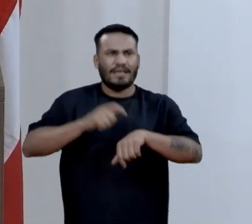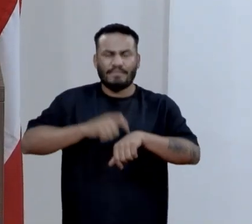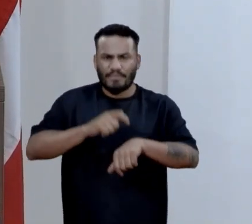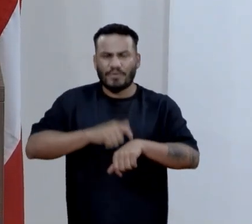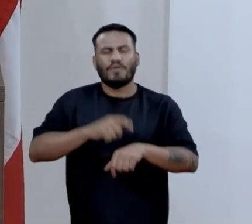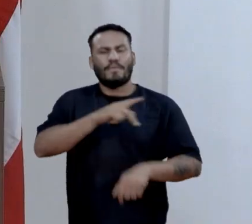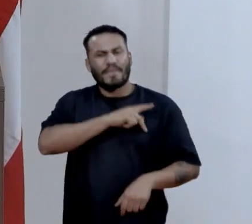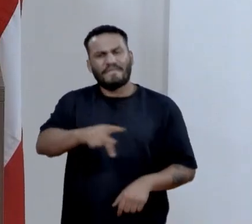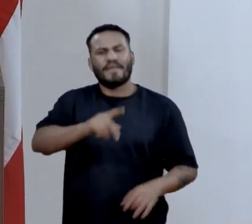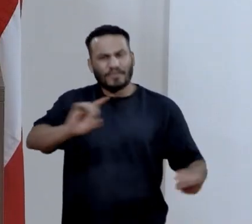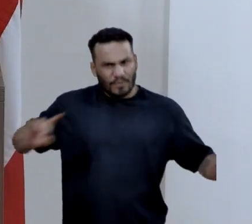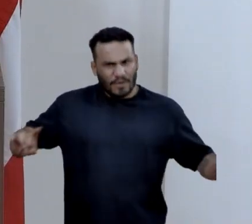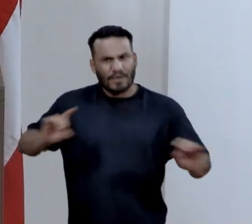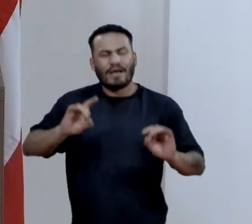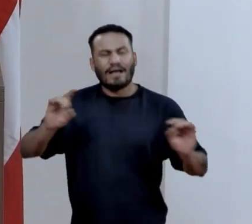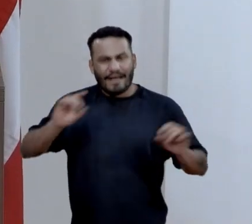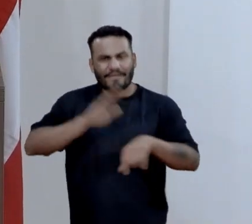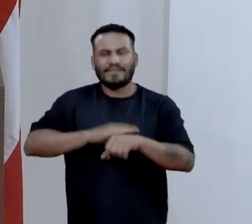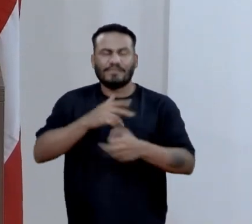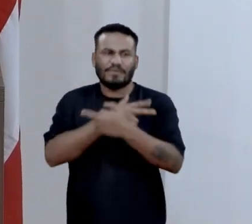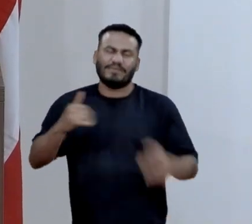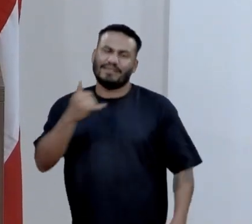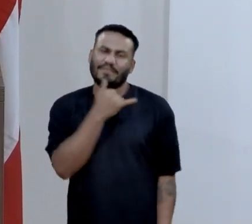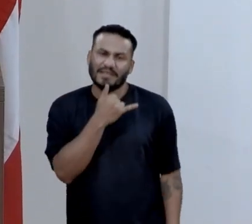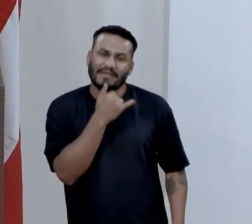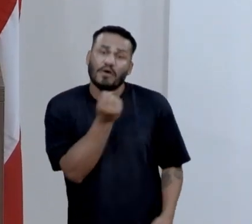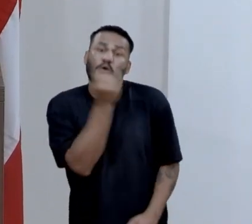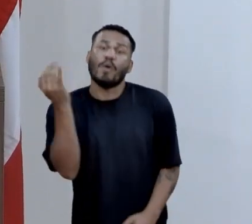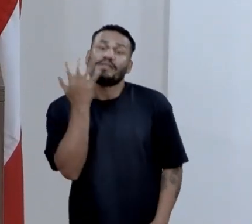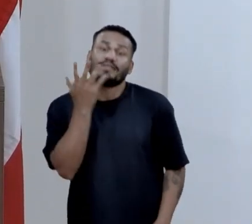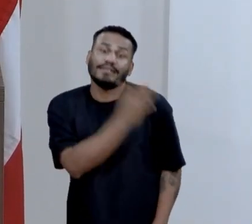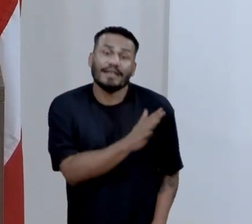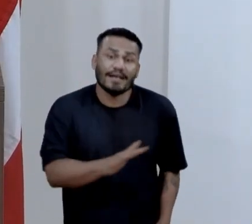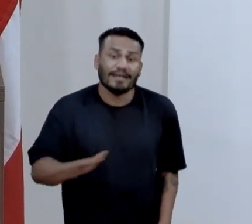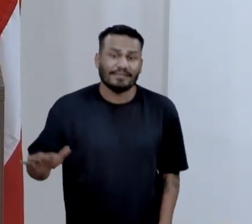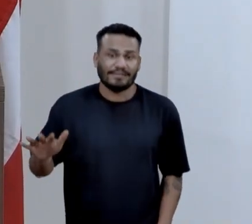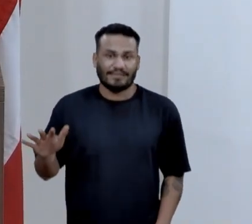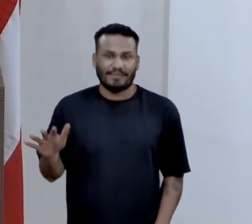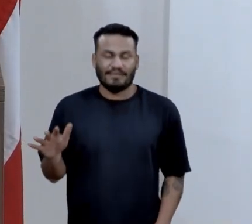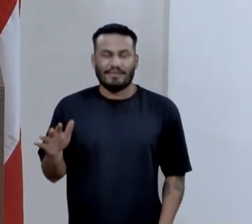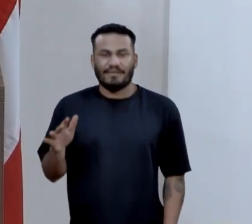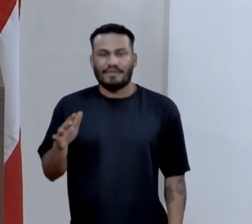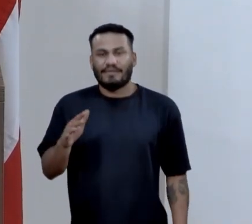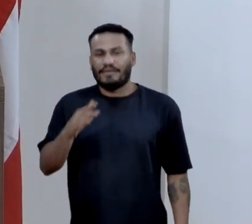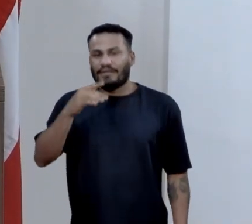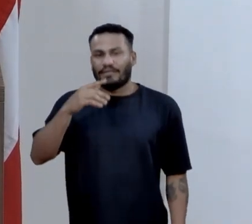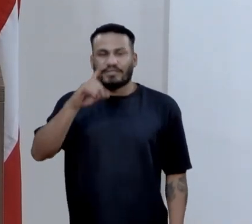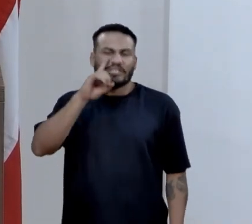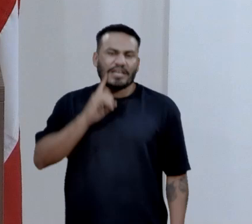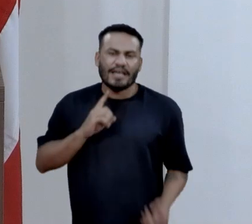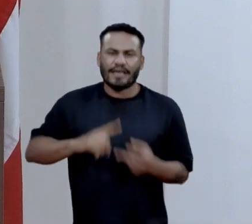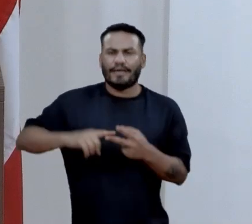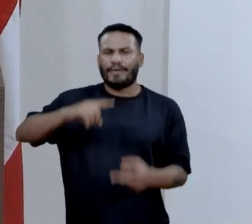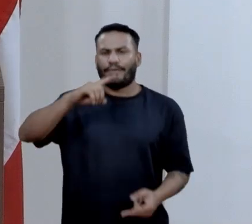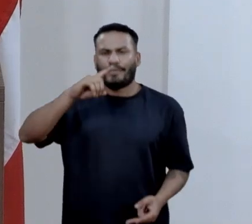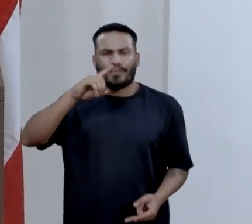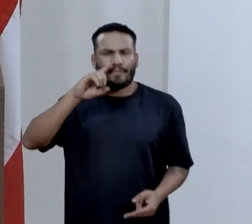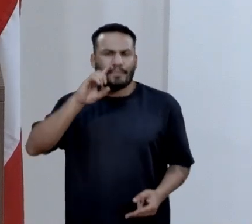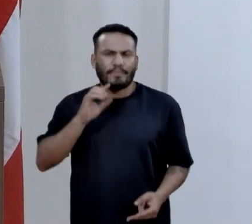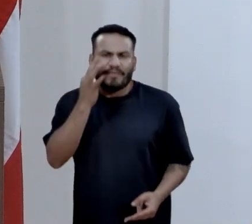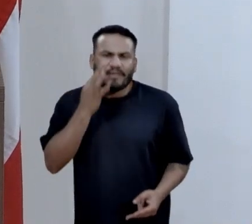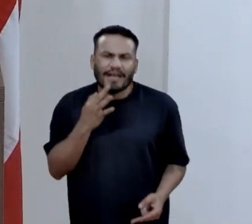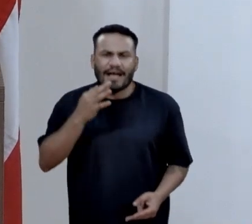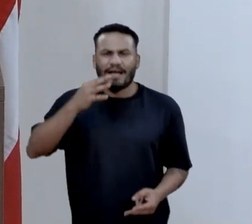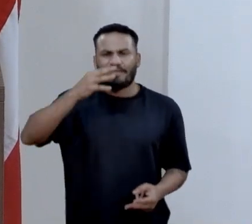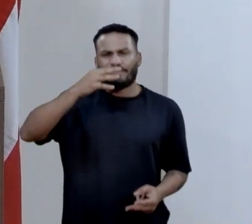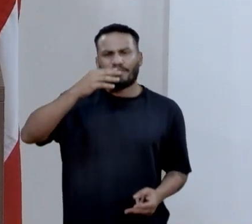realmente trabalhar e fazer alguma coisa, porque é lamentável. Quantas crianças, vereador Brunoim, vereador Adriano, vereador Diego Nazato, vereador Flavinho,